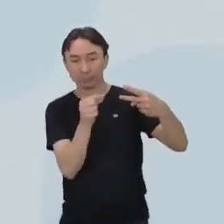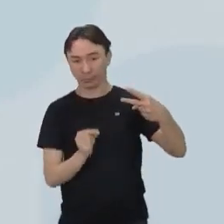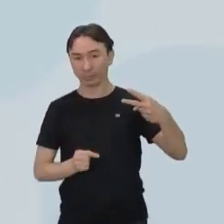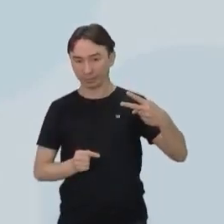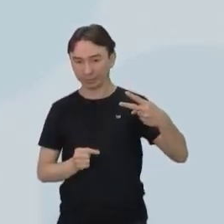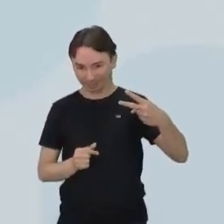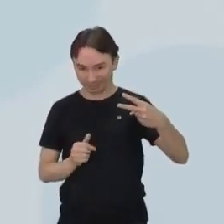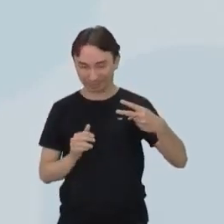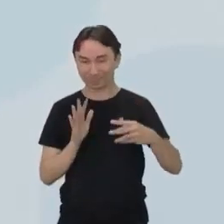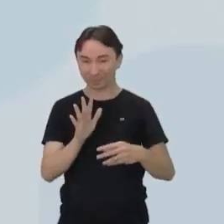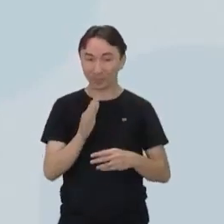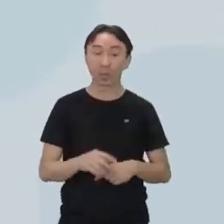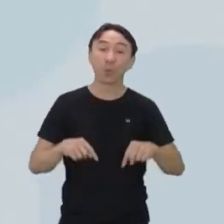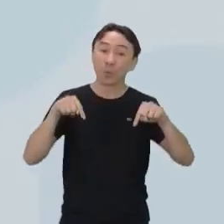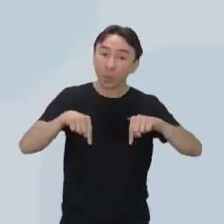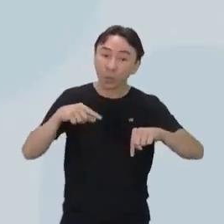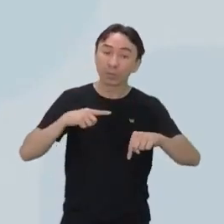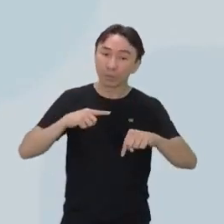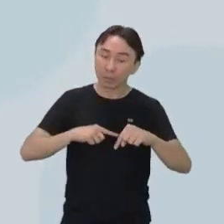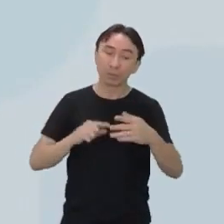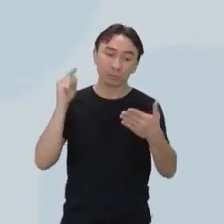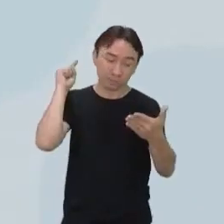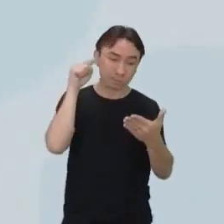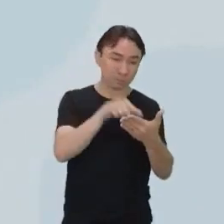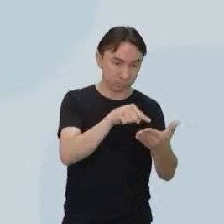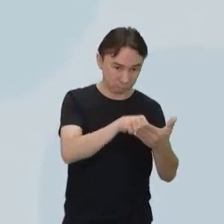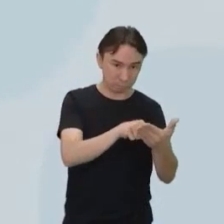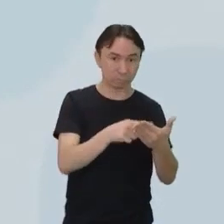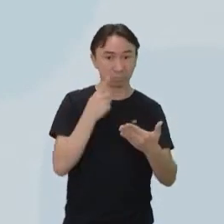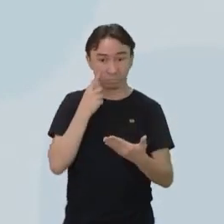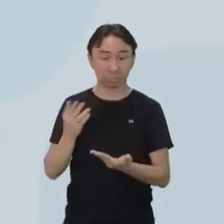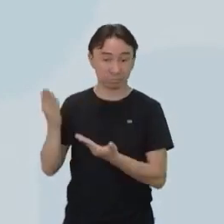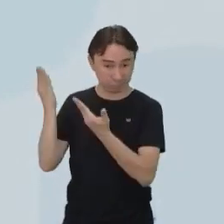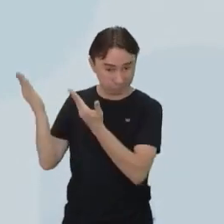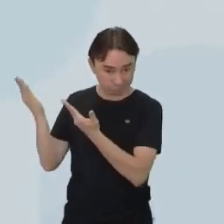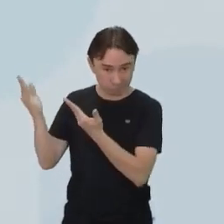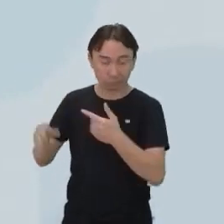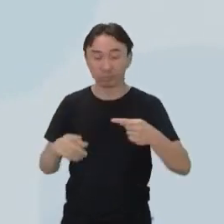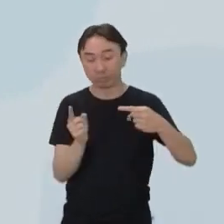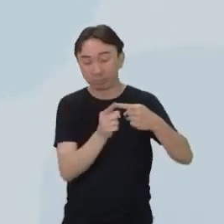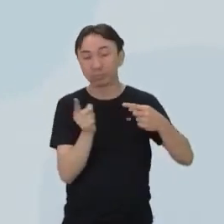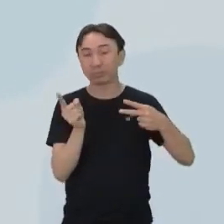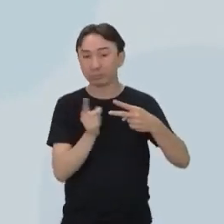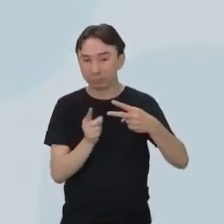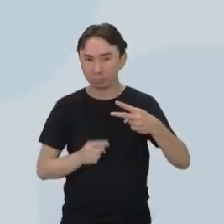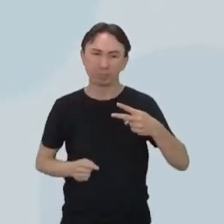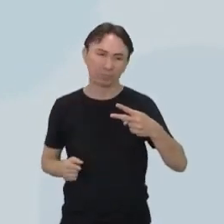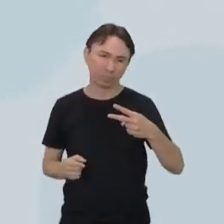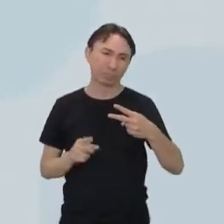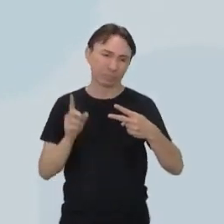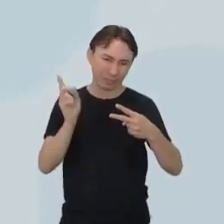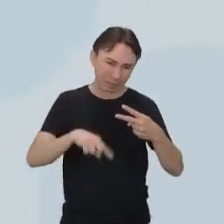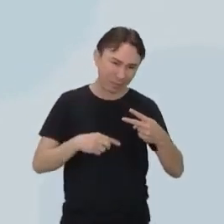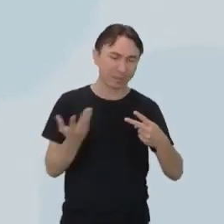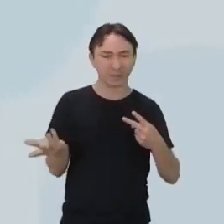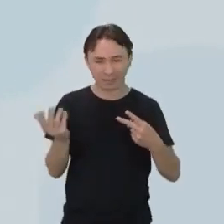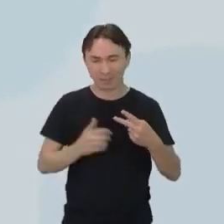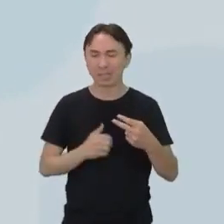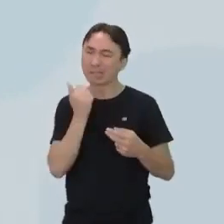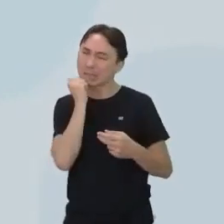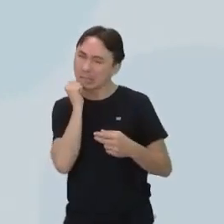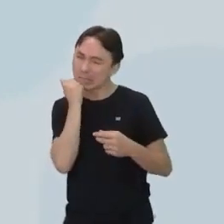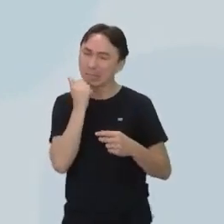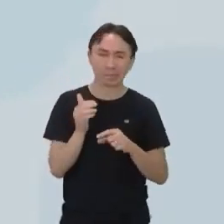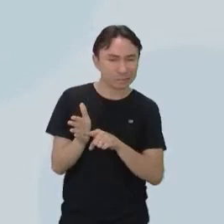os objetivos da nossa aula é assimilar, logicamente, as habilidades relacionadas ao eixo investigativo, científico,